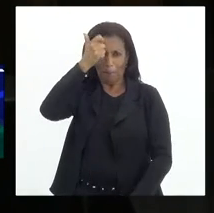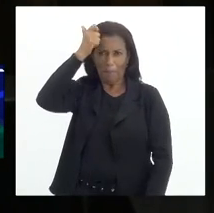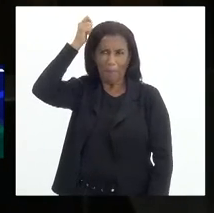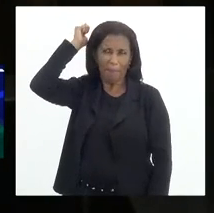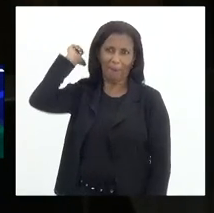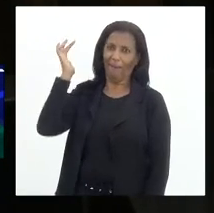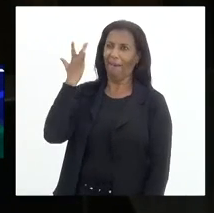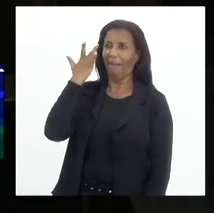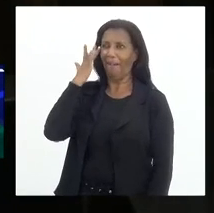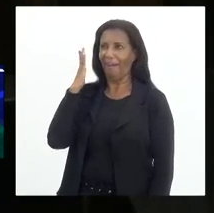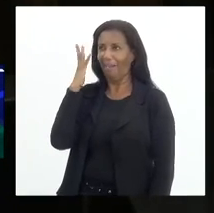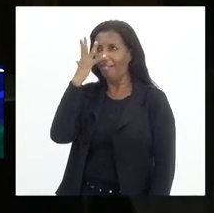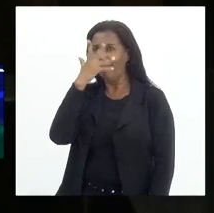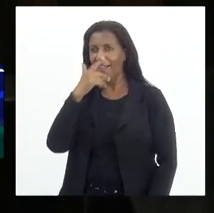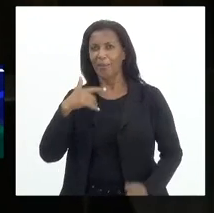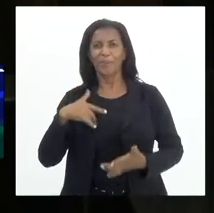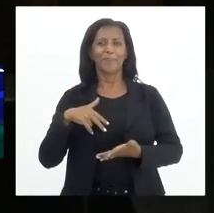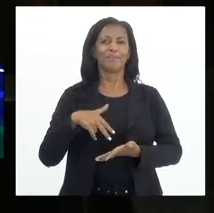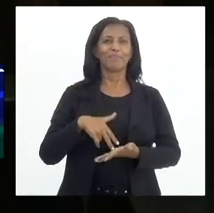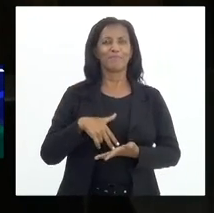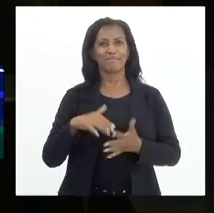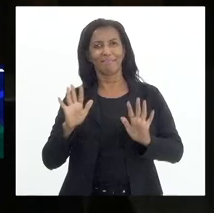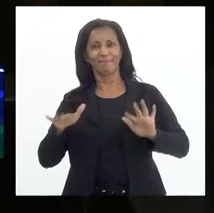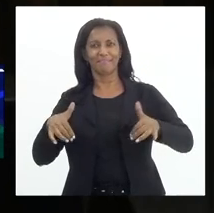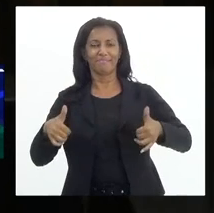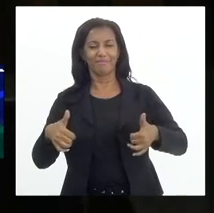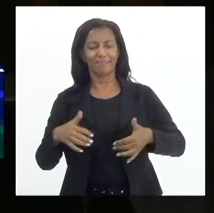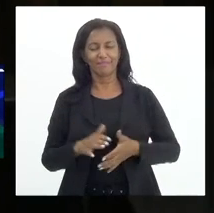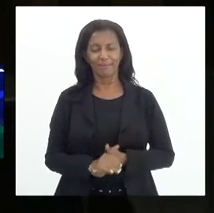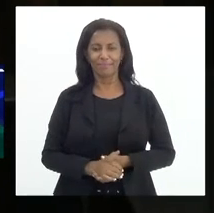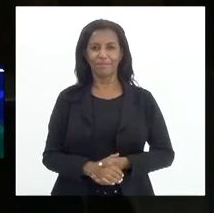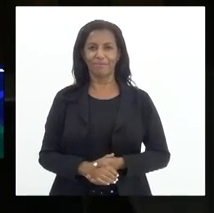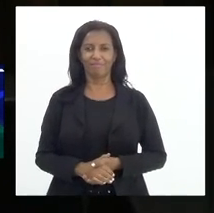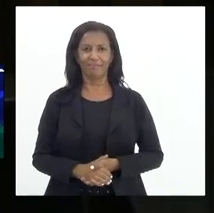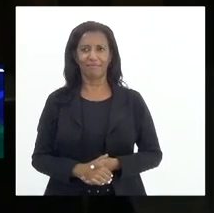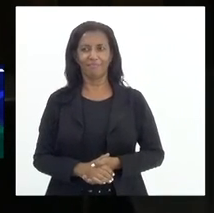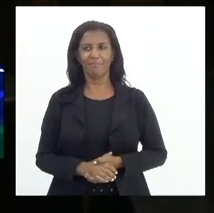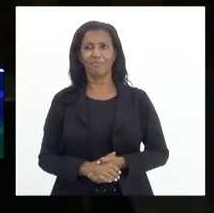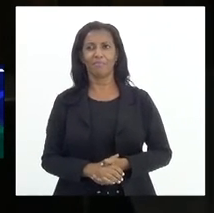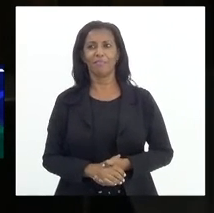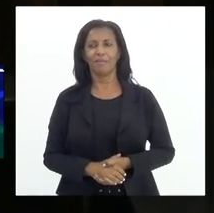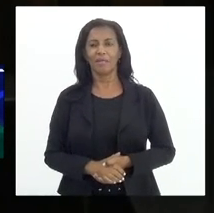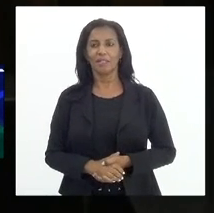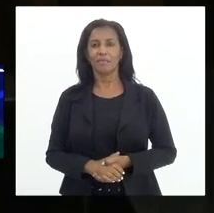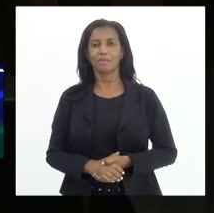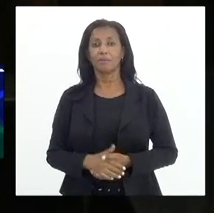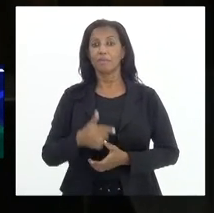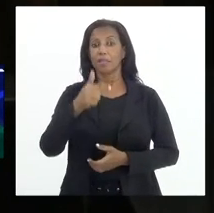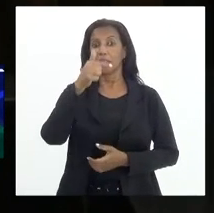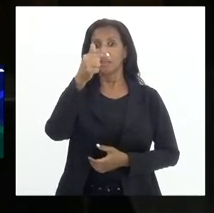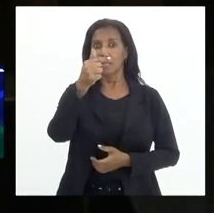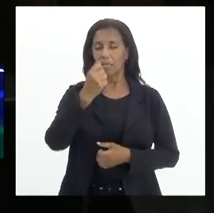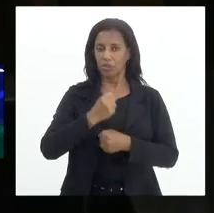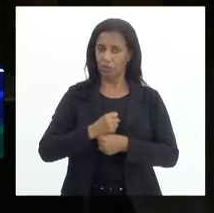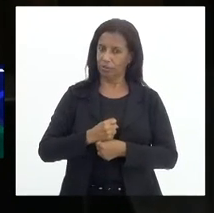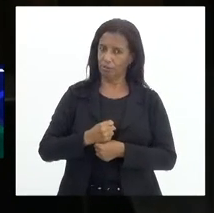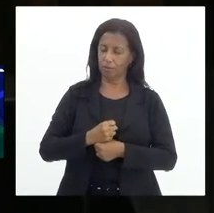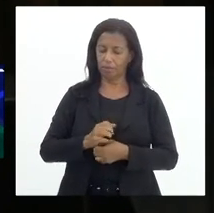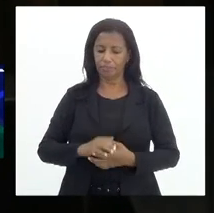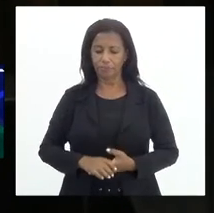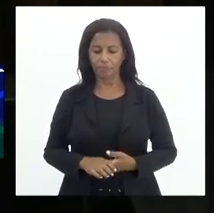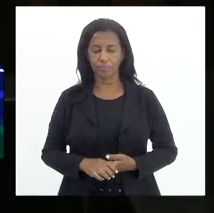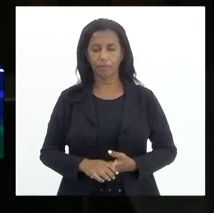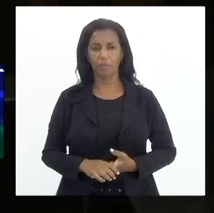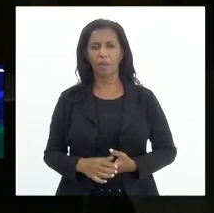Acham-se que ficam mais elegantes. Né? Mas estou citando, 7 anos. Um belo